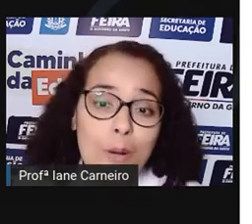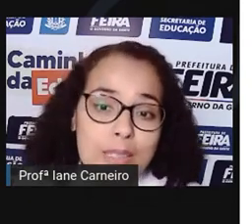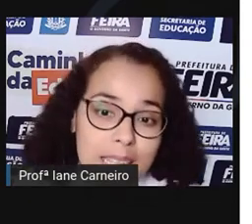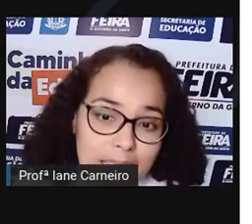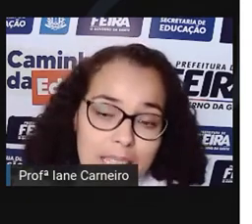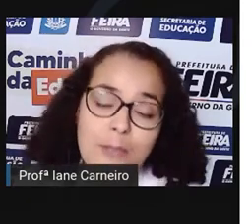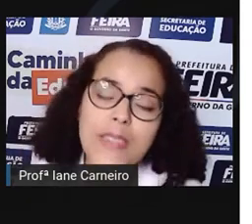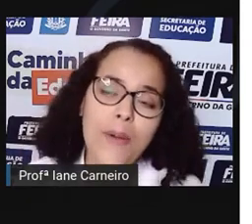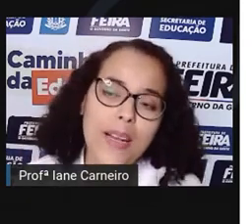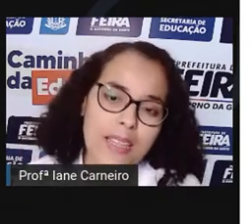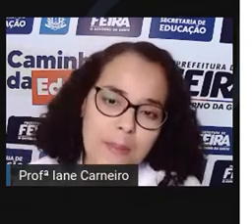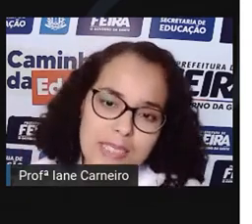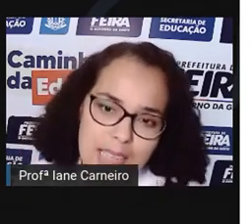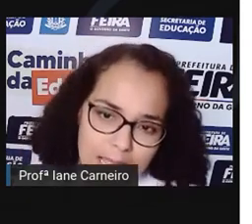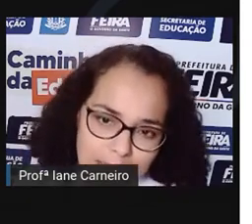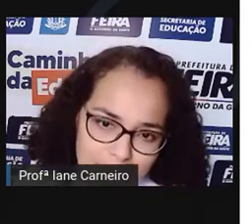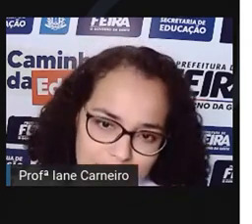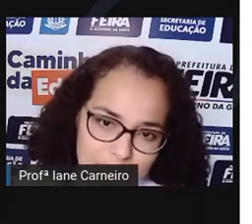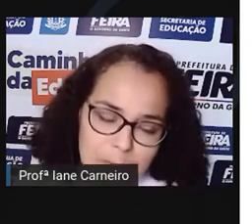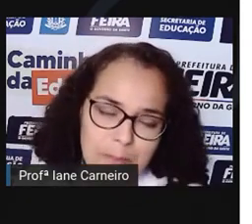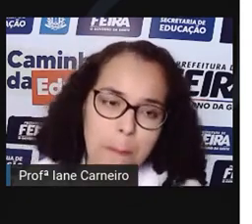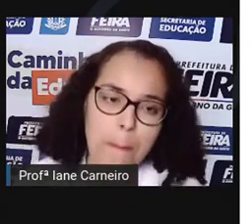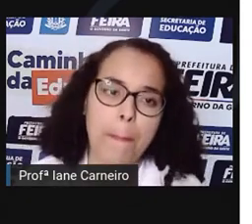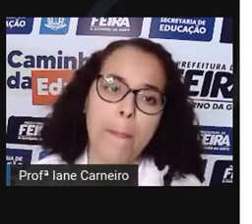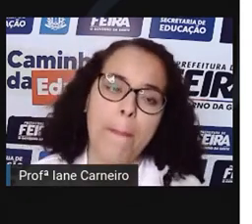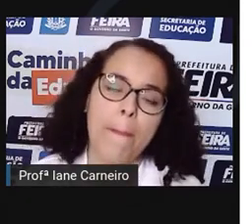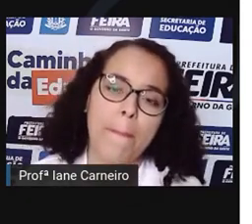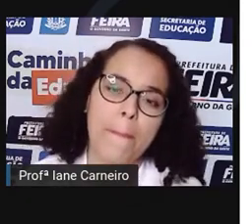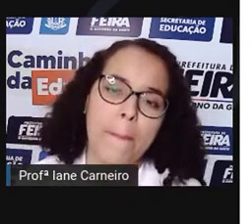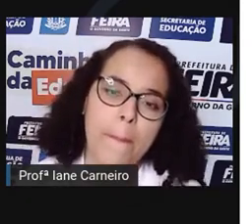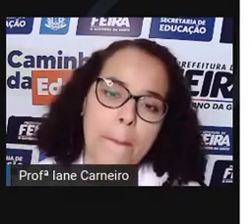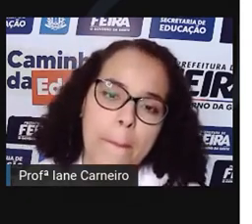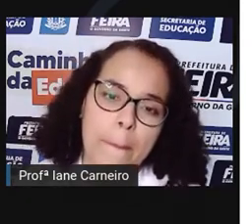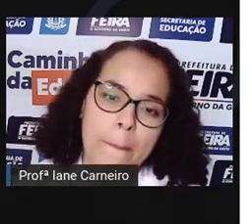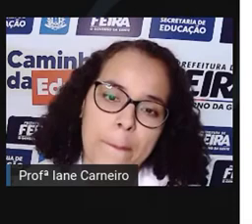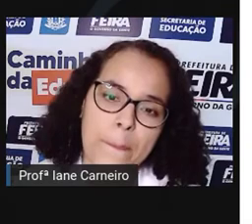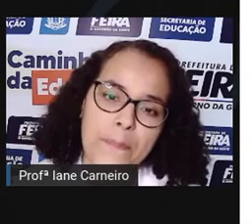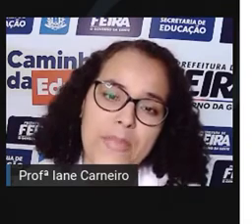com o poder do teu clima sagrado.